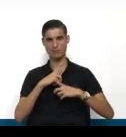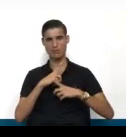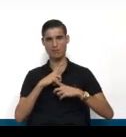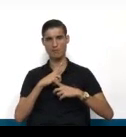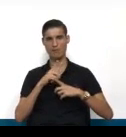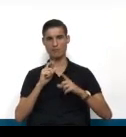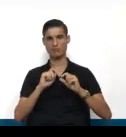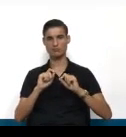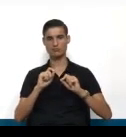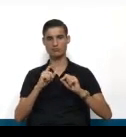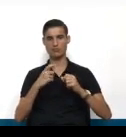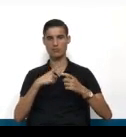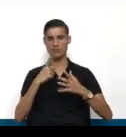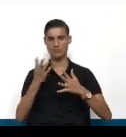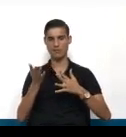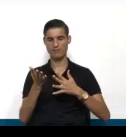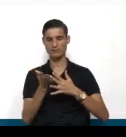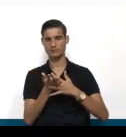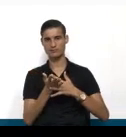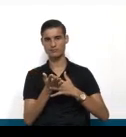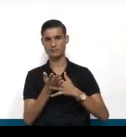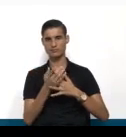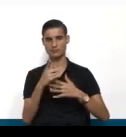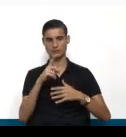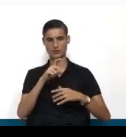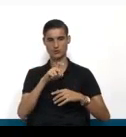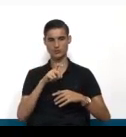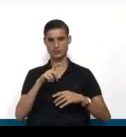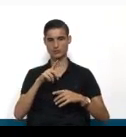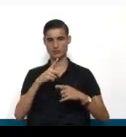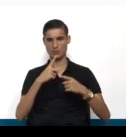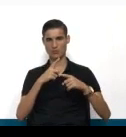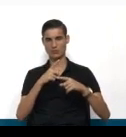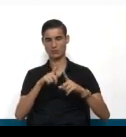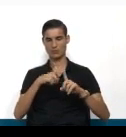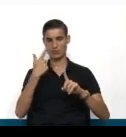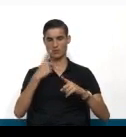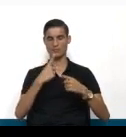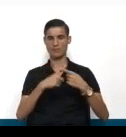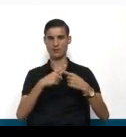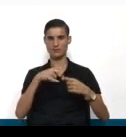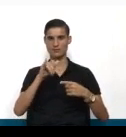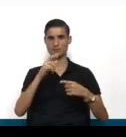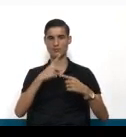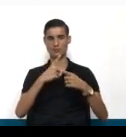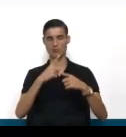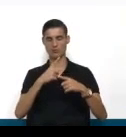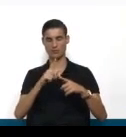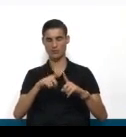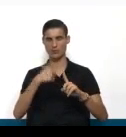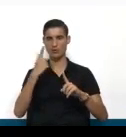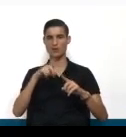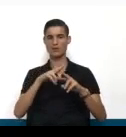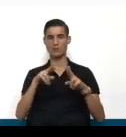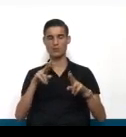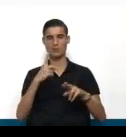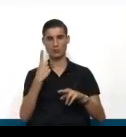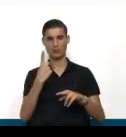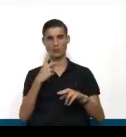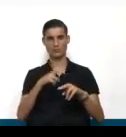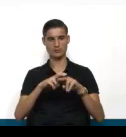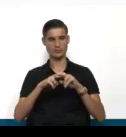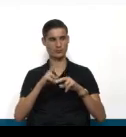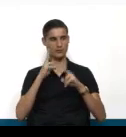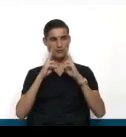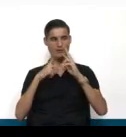considerar também esse intervalo, né? Que x² mais y² igual a 1. Então, em vez de a gente expandir